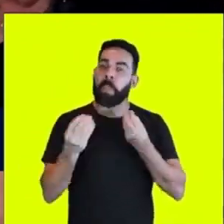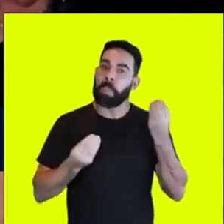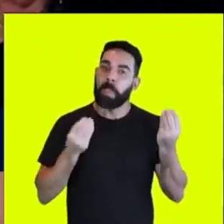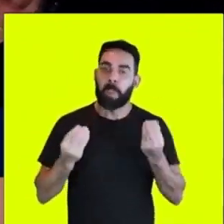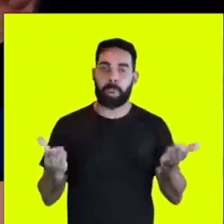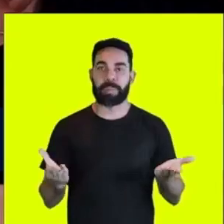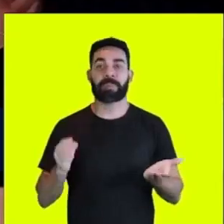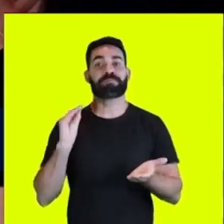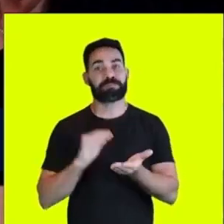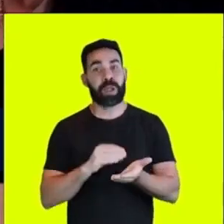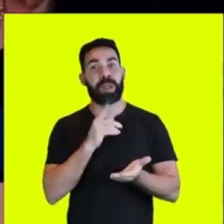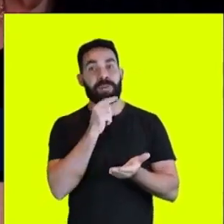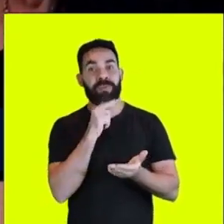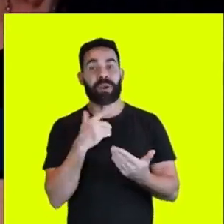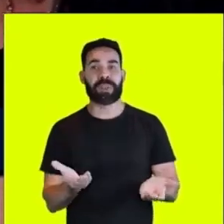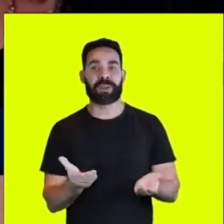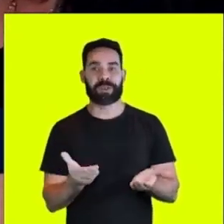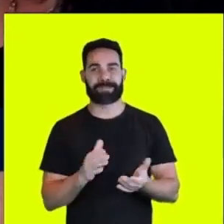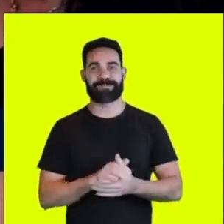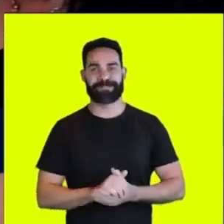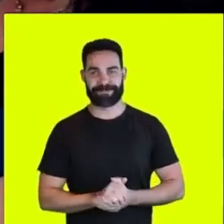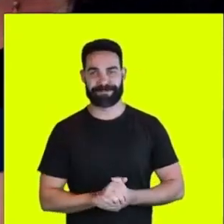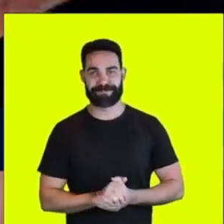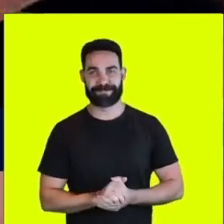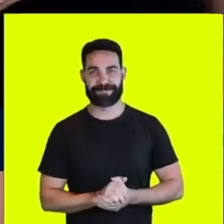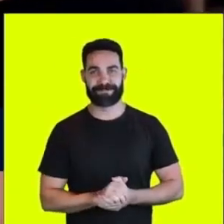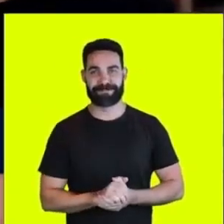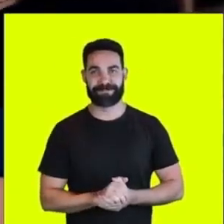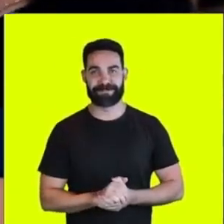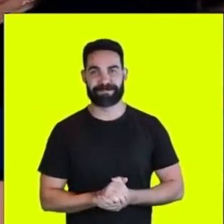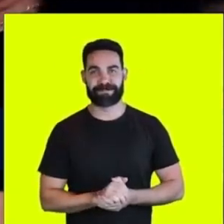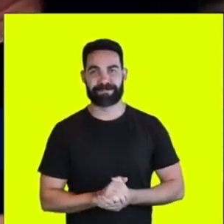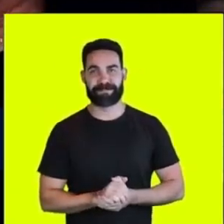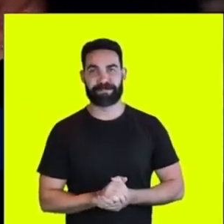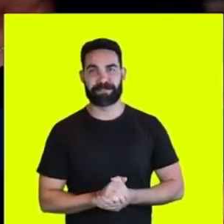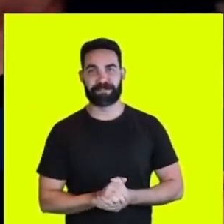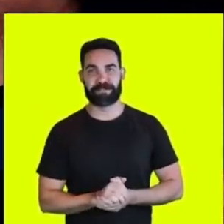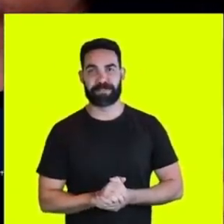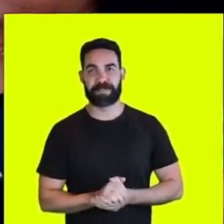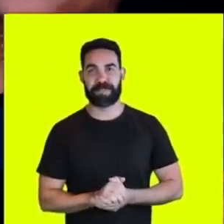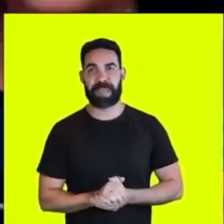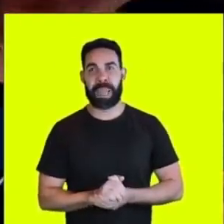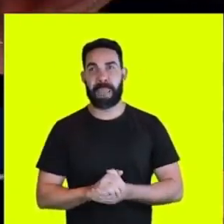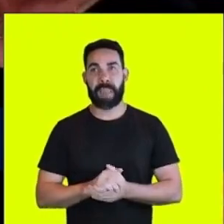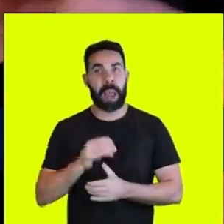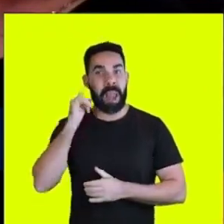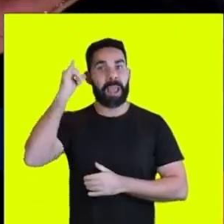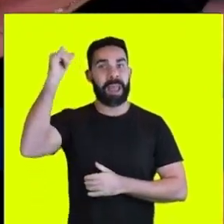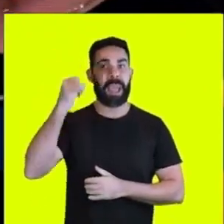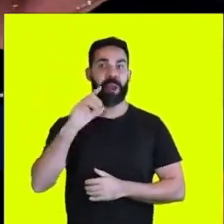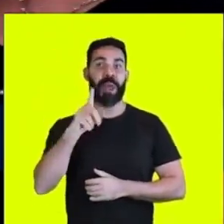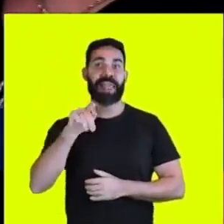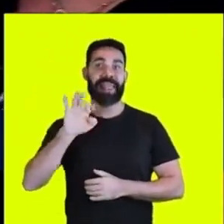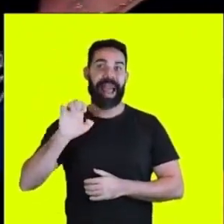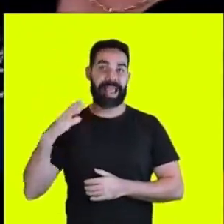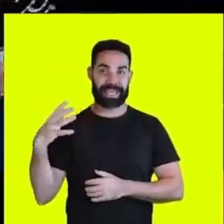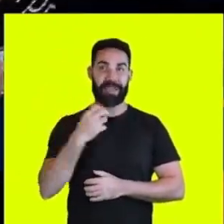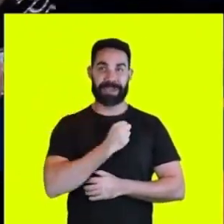Estamos pagando ar agora, aqui, em vez de água. E sem água. 6 pro mês 7. Se quiser levar logo oxigênio, você deve liga no ar do DART, você se